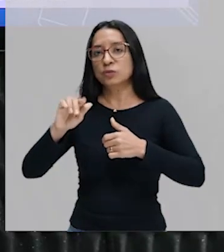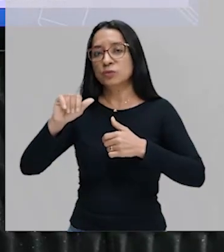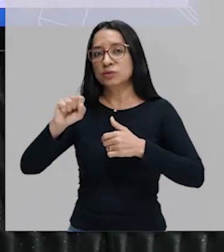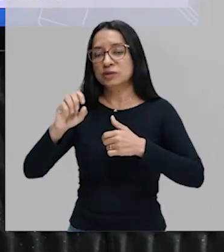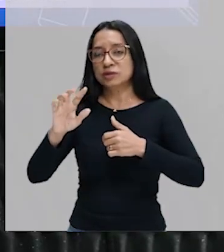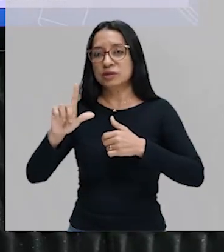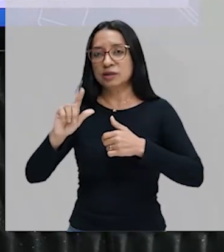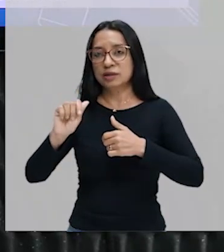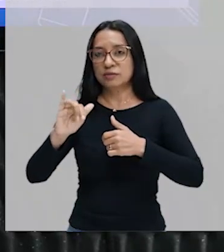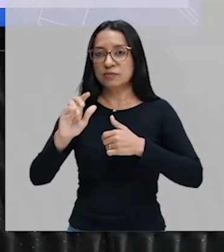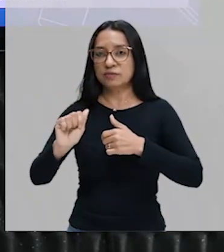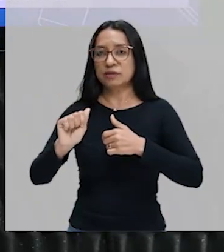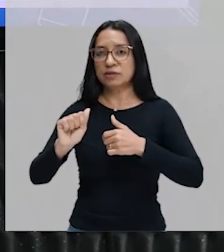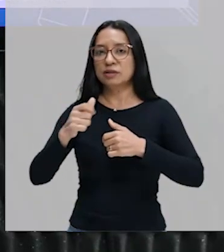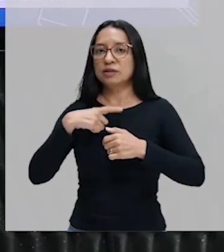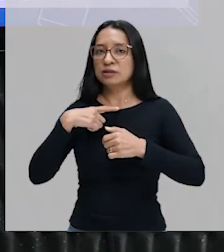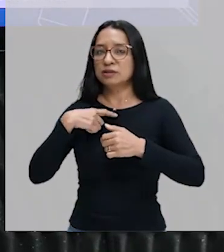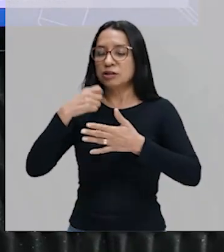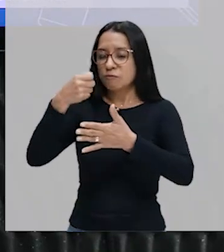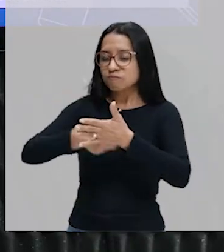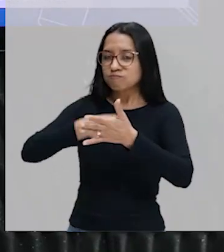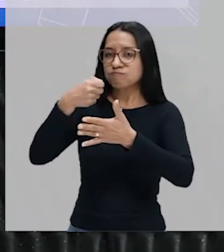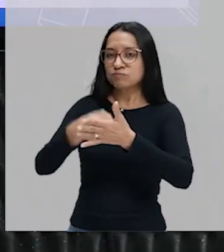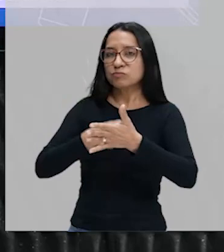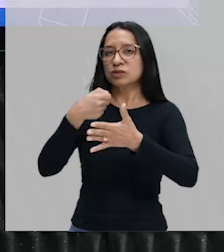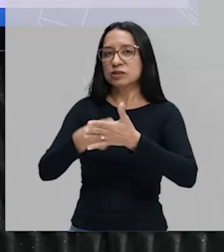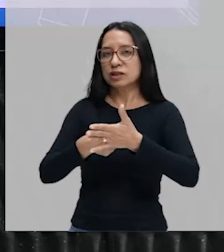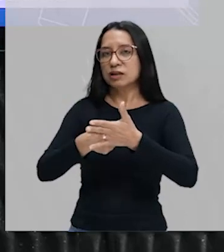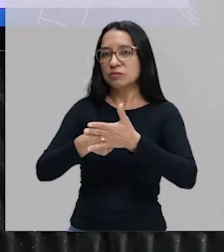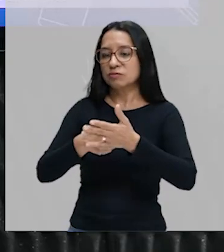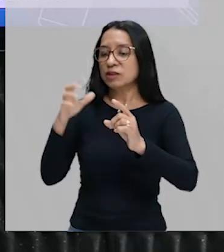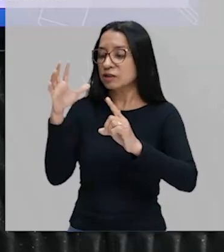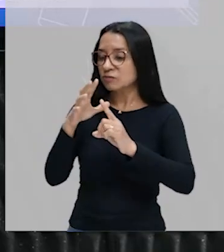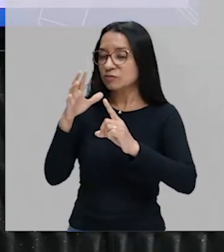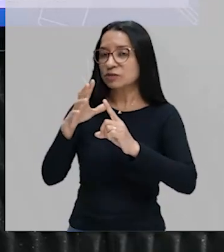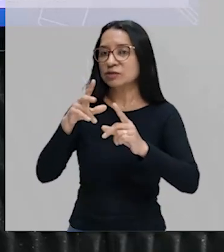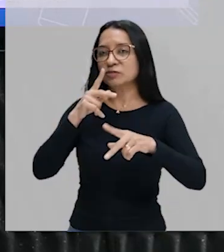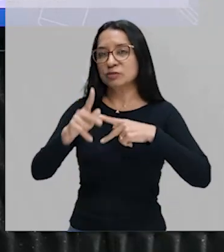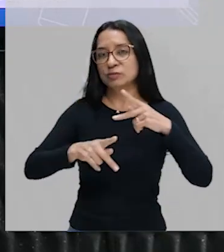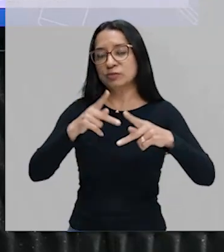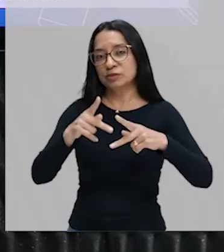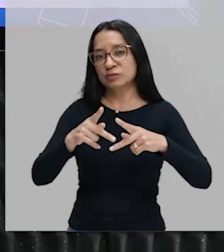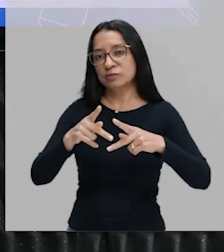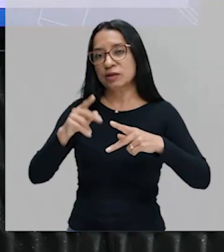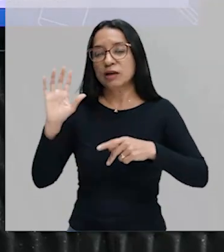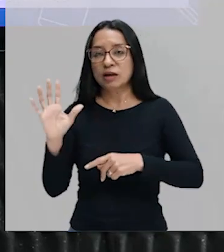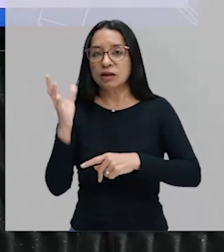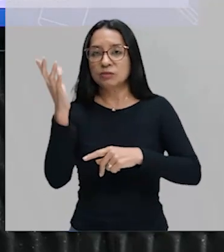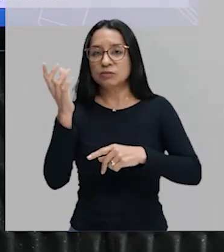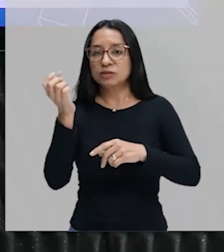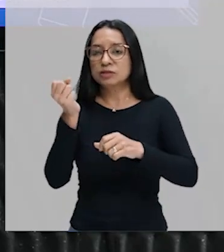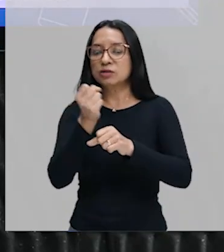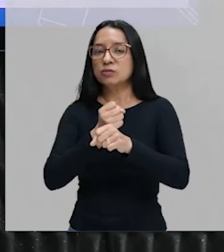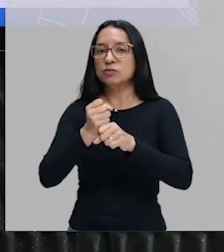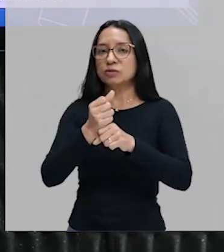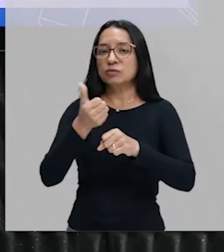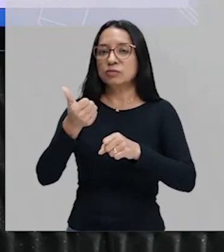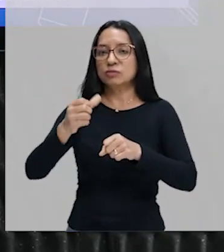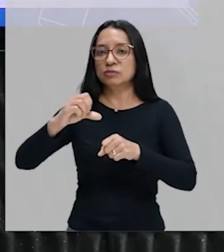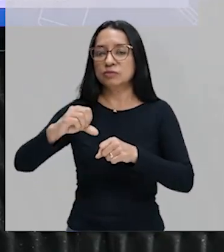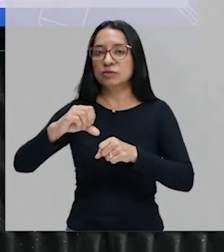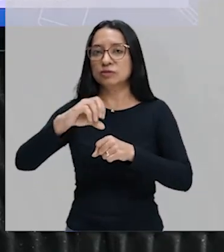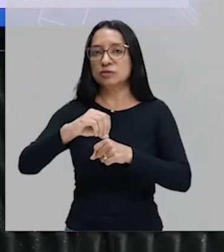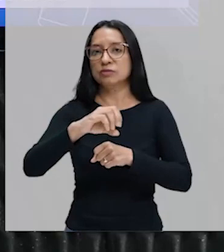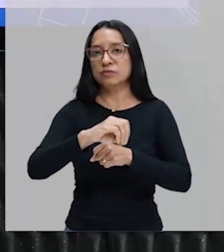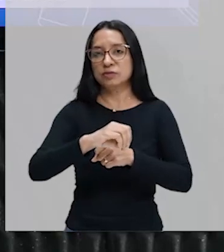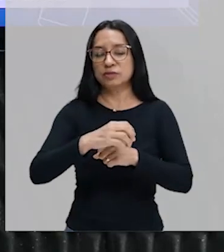massacre dos sérvios sobre a população da Bósnia. Tá certo? Isso aconteceu na década de 90. Tá certo? Um outro movimento importante